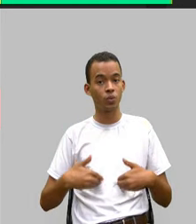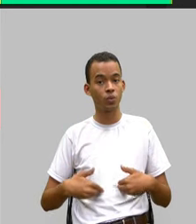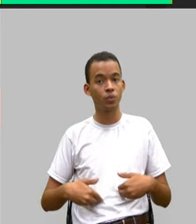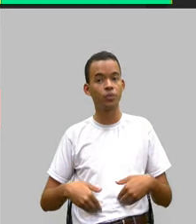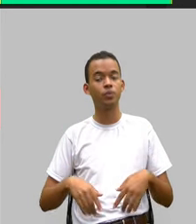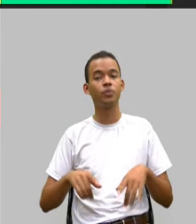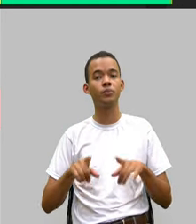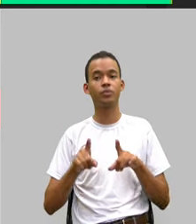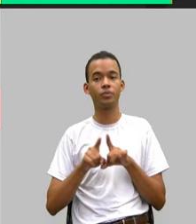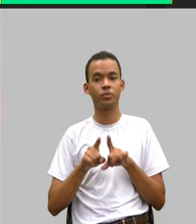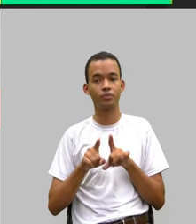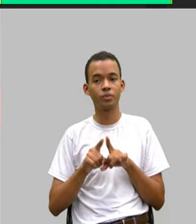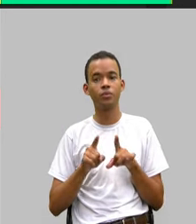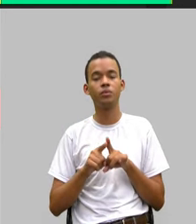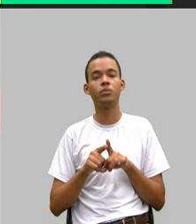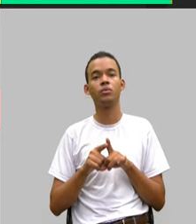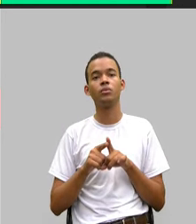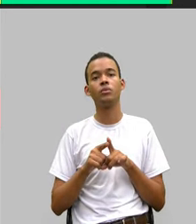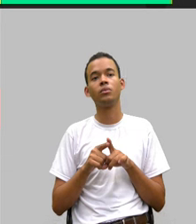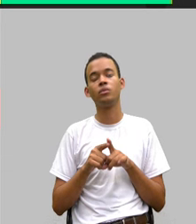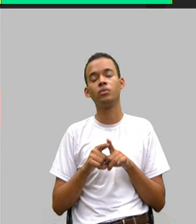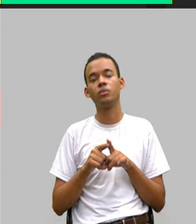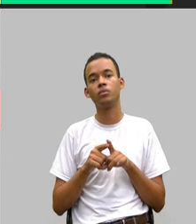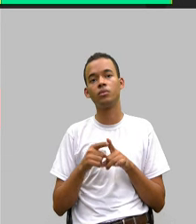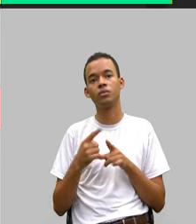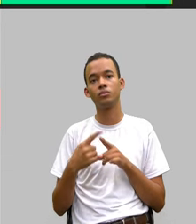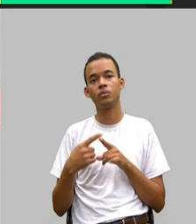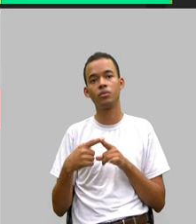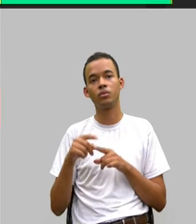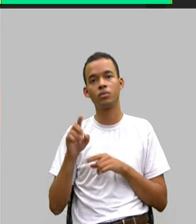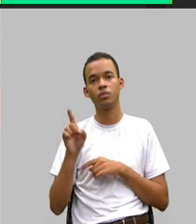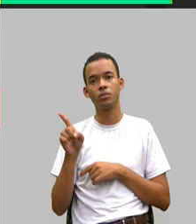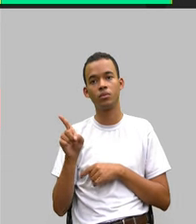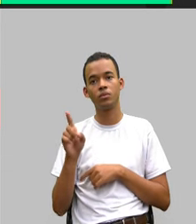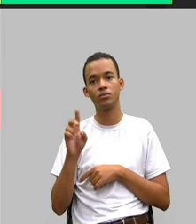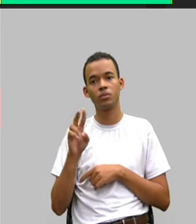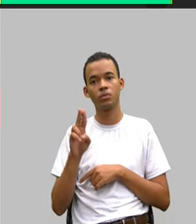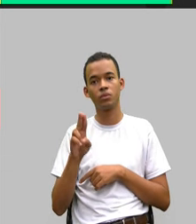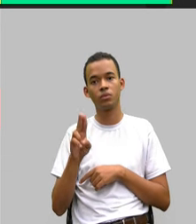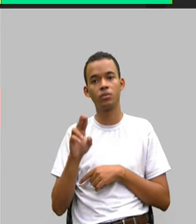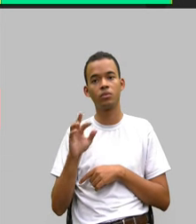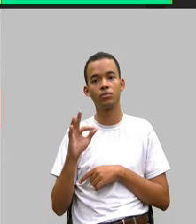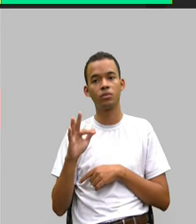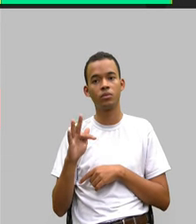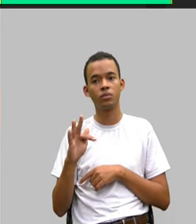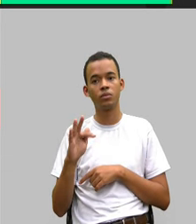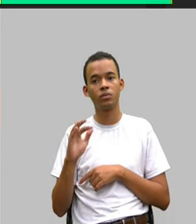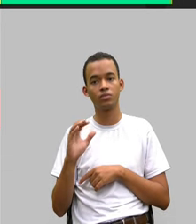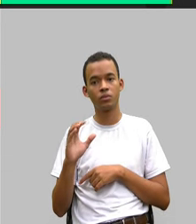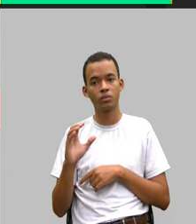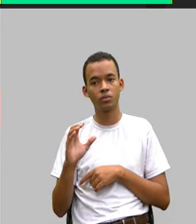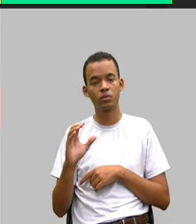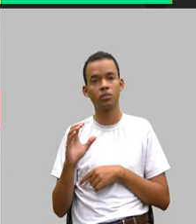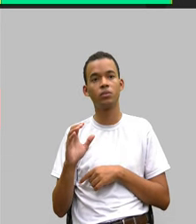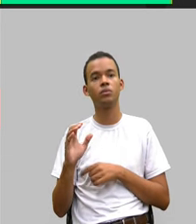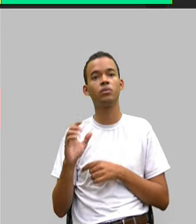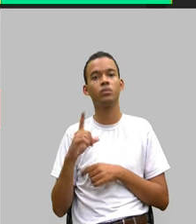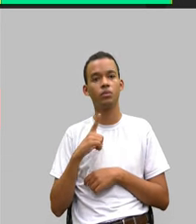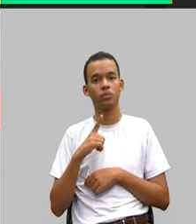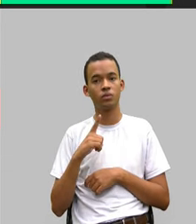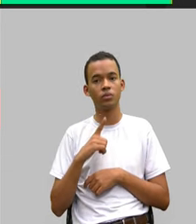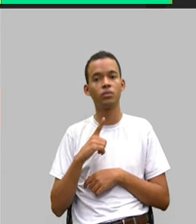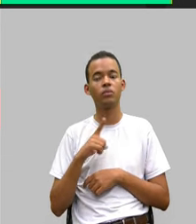cenário né que até eh no no ffc a a gente tá tendo uma flexibilização do uso de canabinoides nos